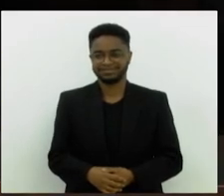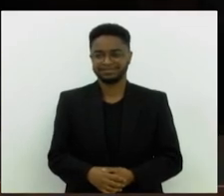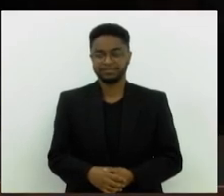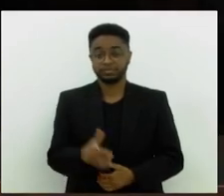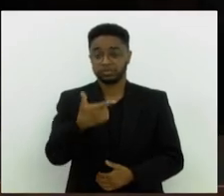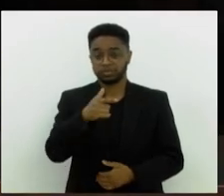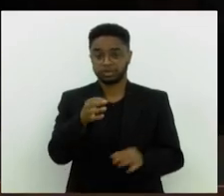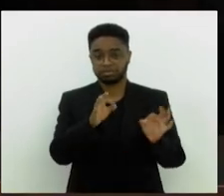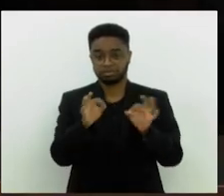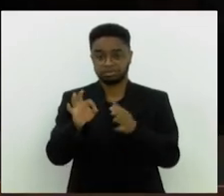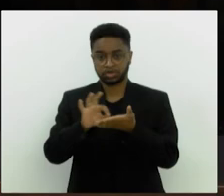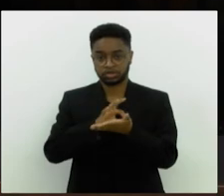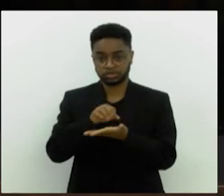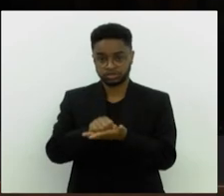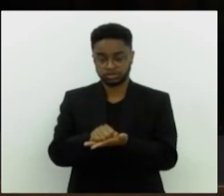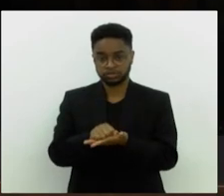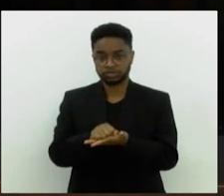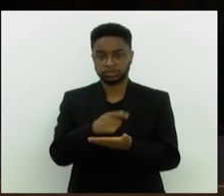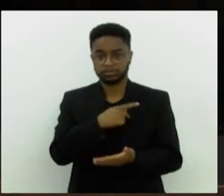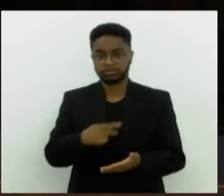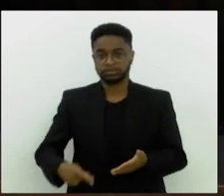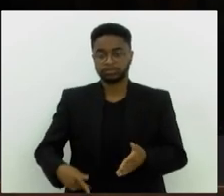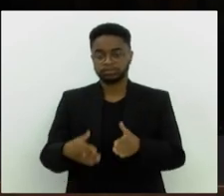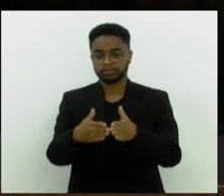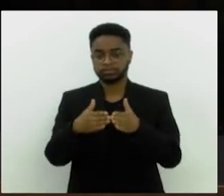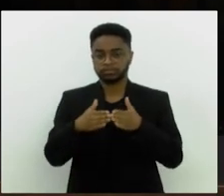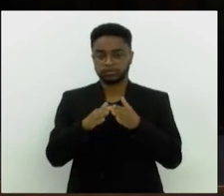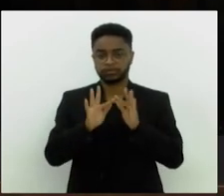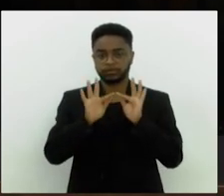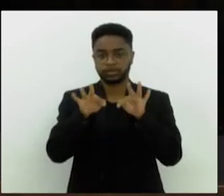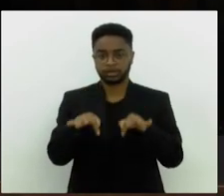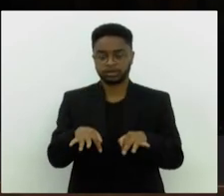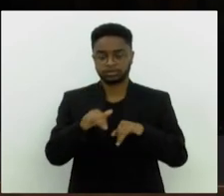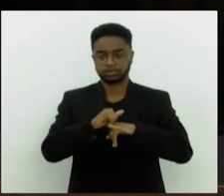Não havendo mais oradores inscritos, a presidência